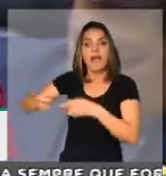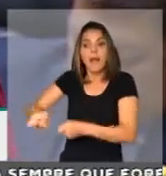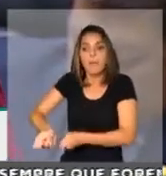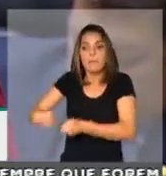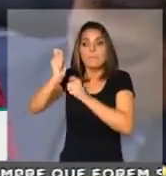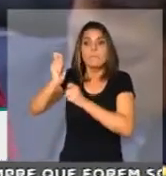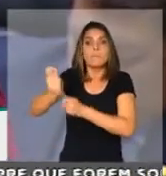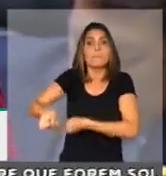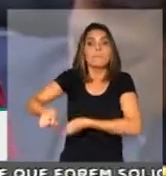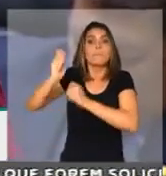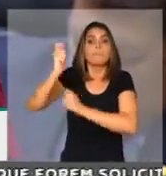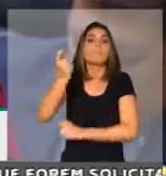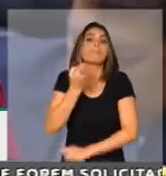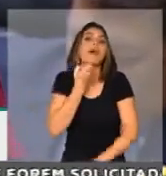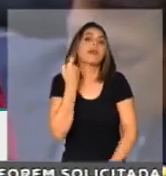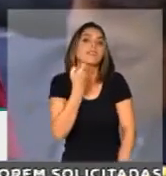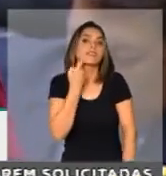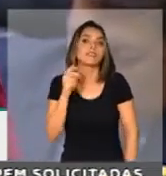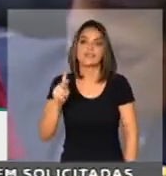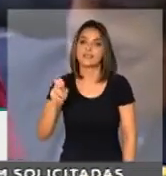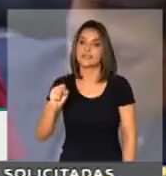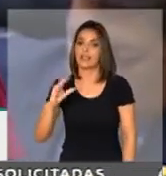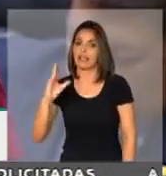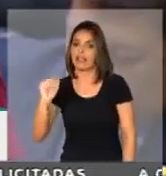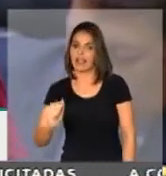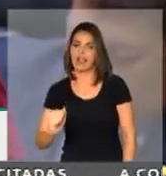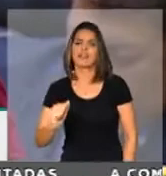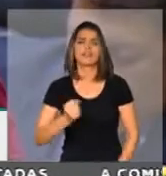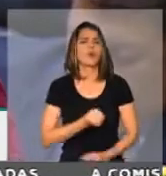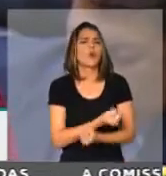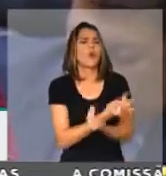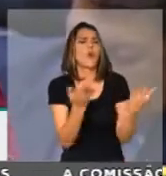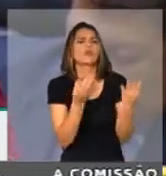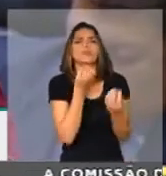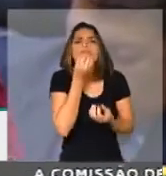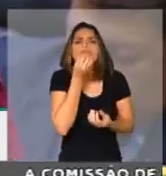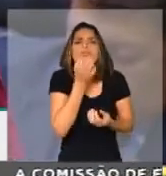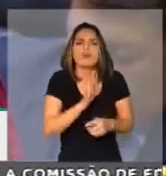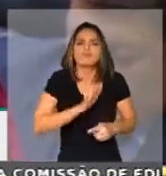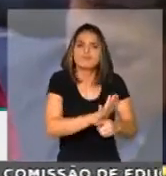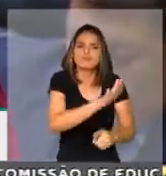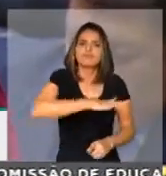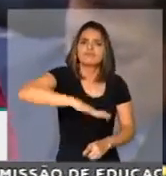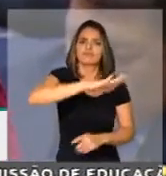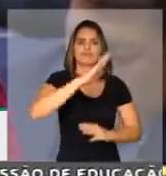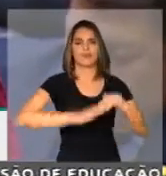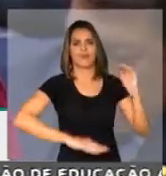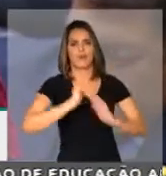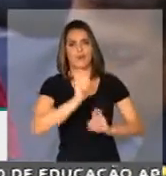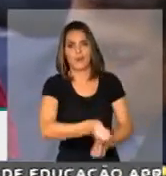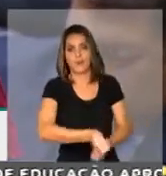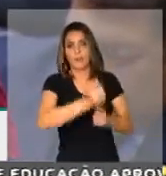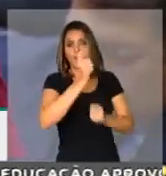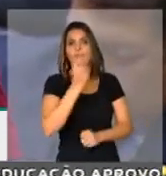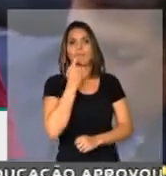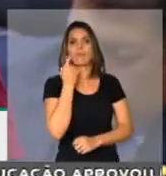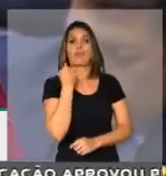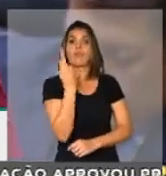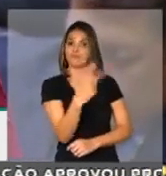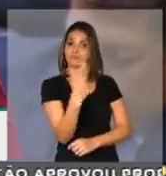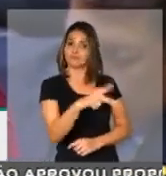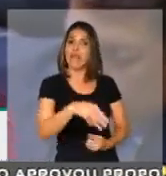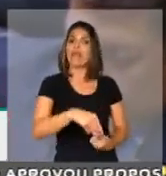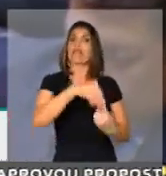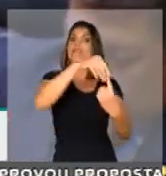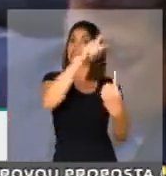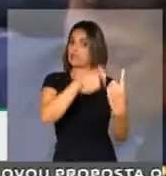no Brasil. E quantas coisas boas nós fizemos aqui pelos pescadores brasileiros, tudo sobre o seu comando.